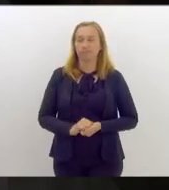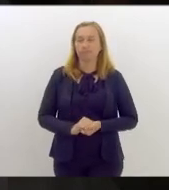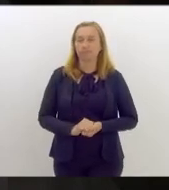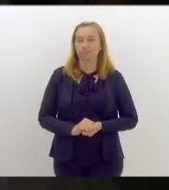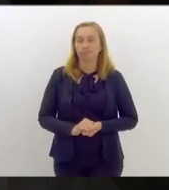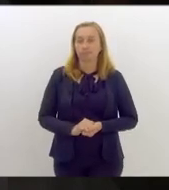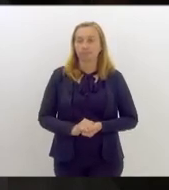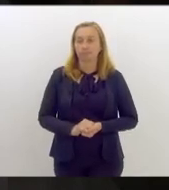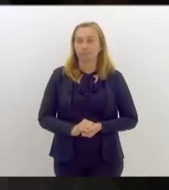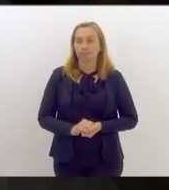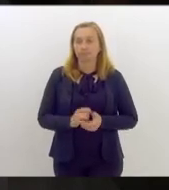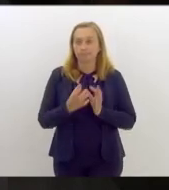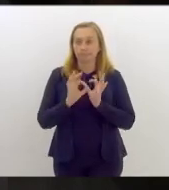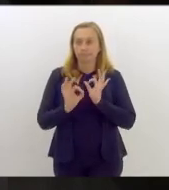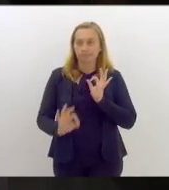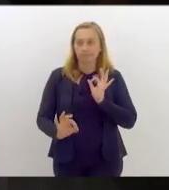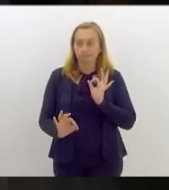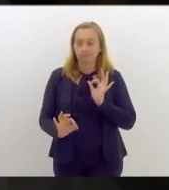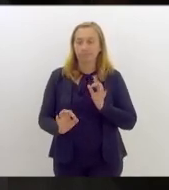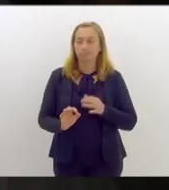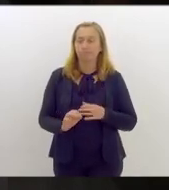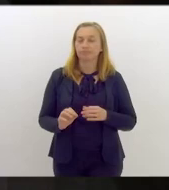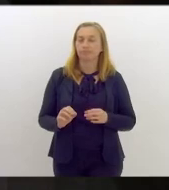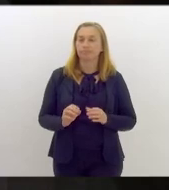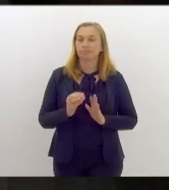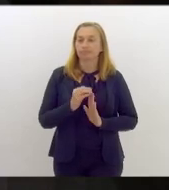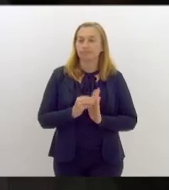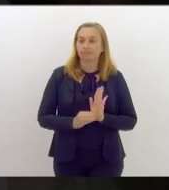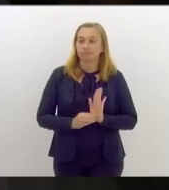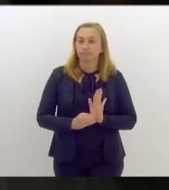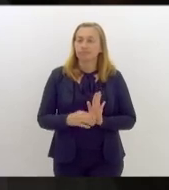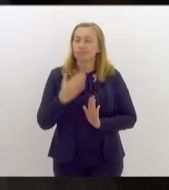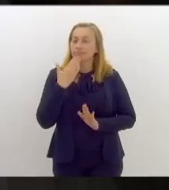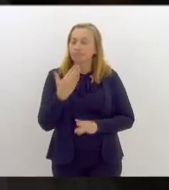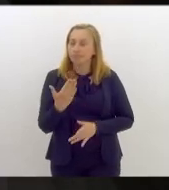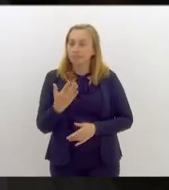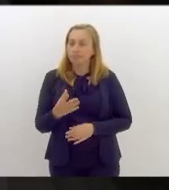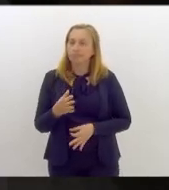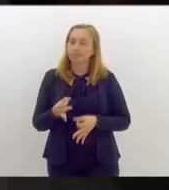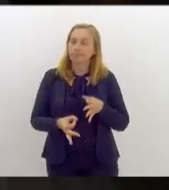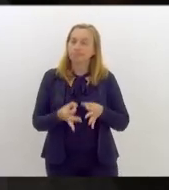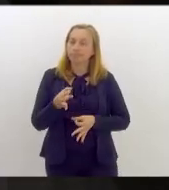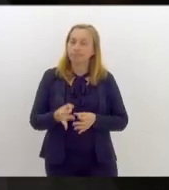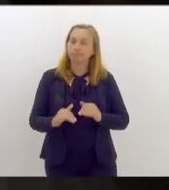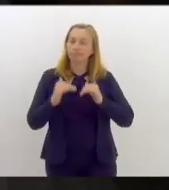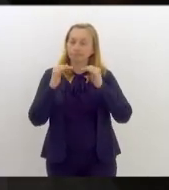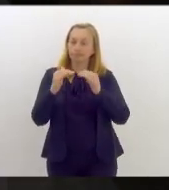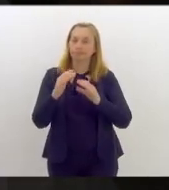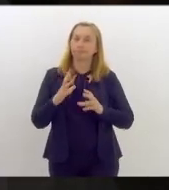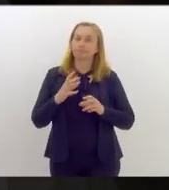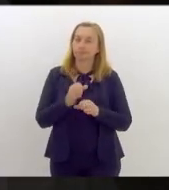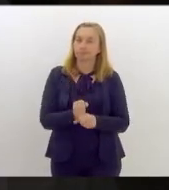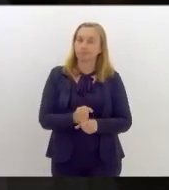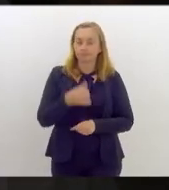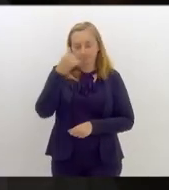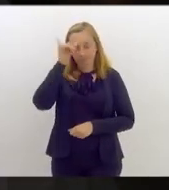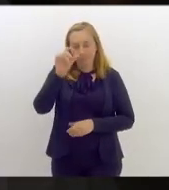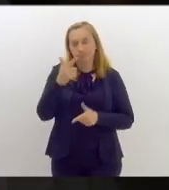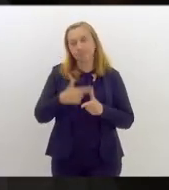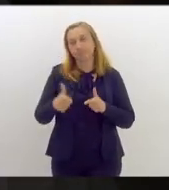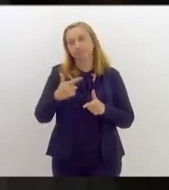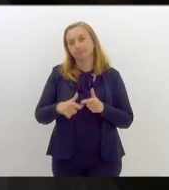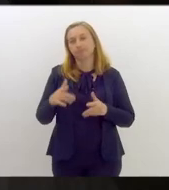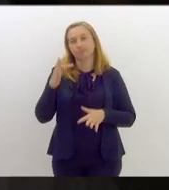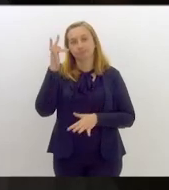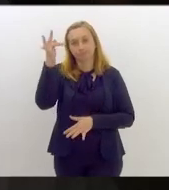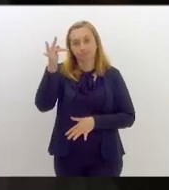Temos esse extenso e substancioso ofício e pedimos ao Tribunal de Contas, para que evitasse problemas